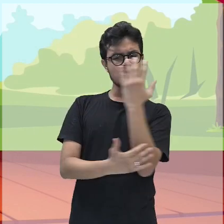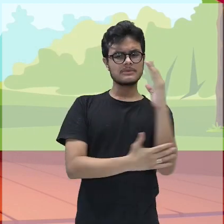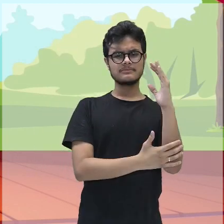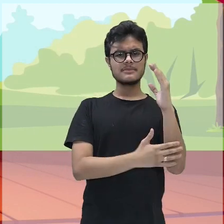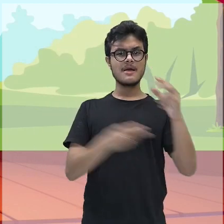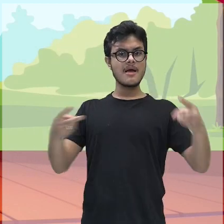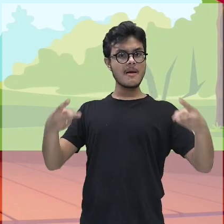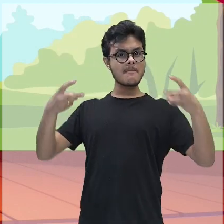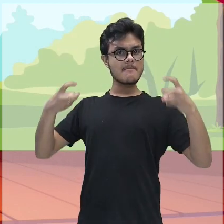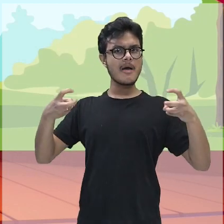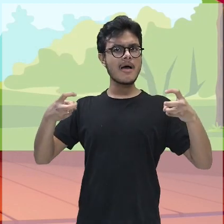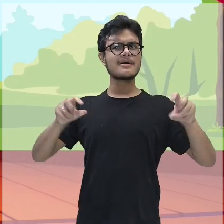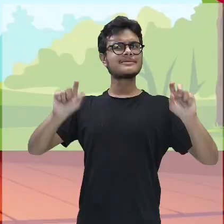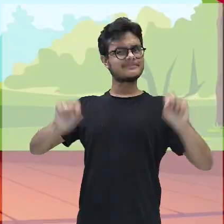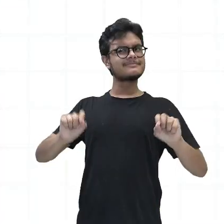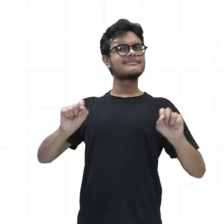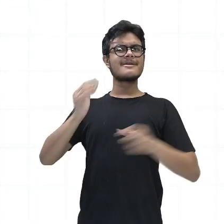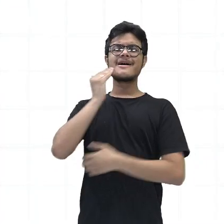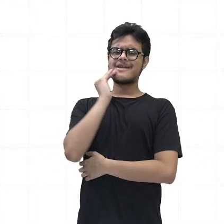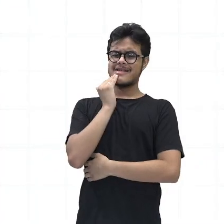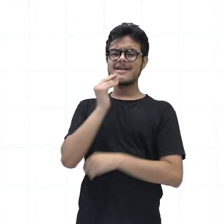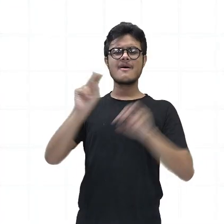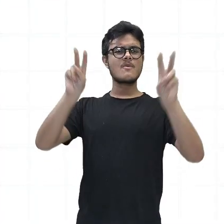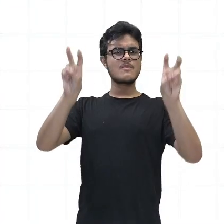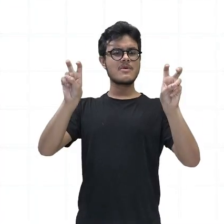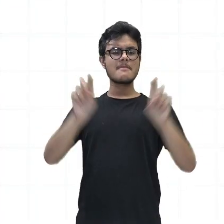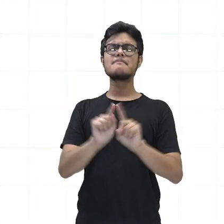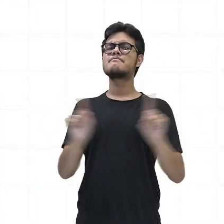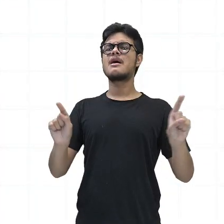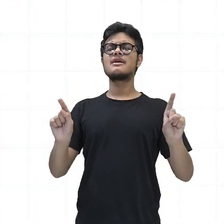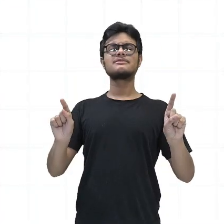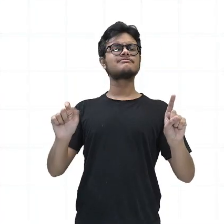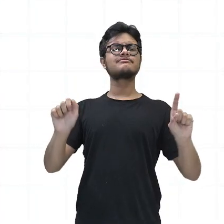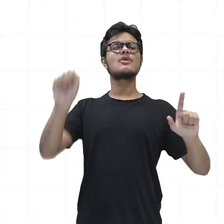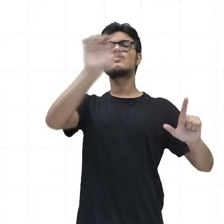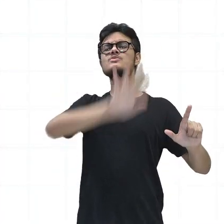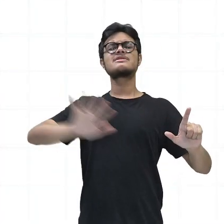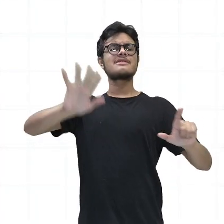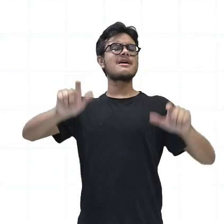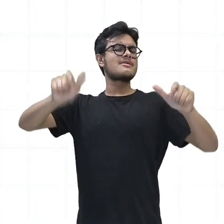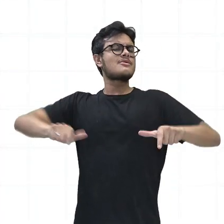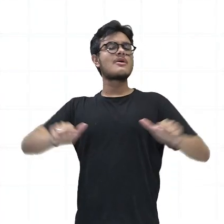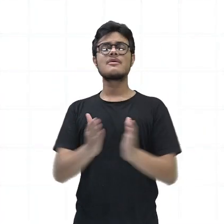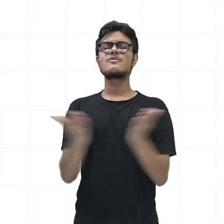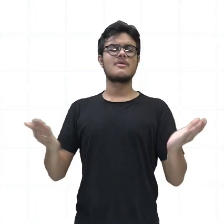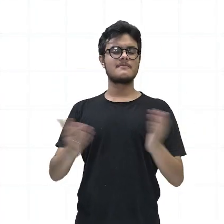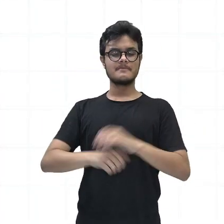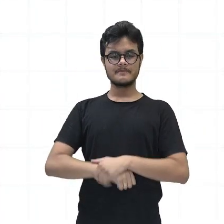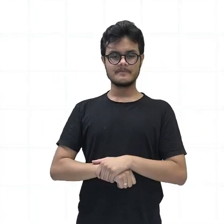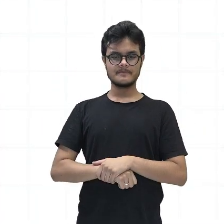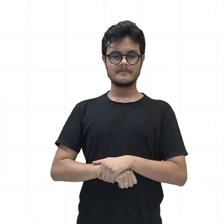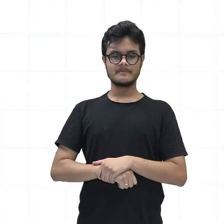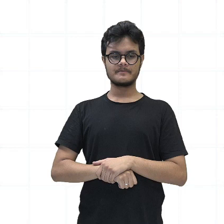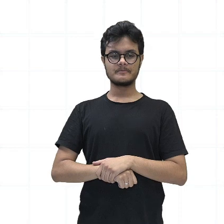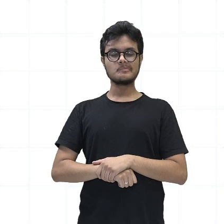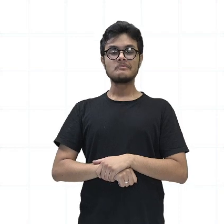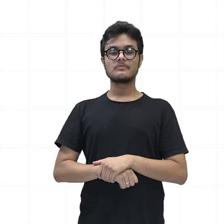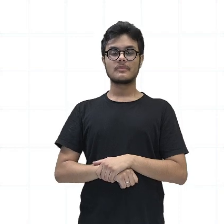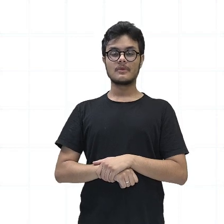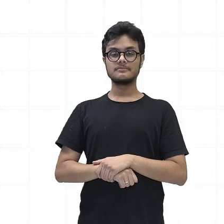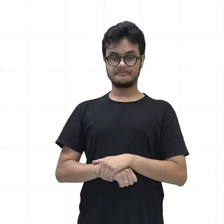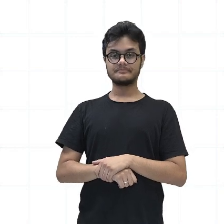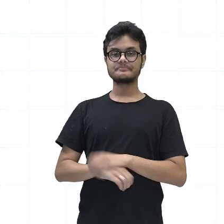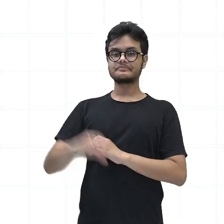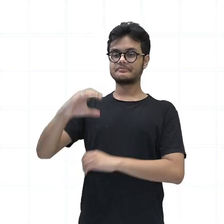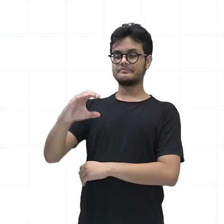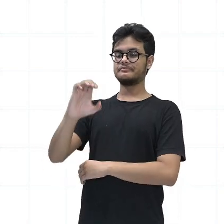percebe. E aí, mas qual seria o cenário? Vamos ver o que é um cenário. Voltando em questão do cenário que nós